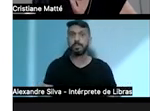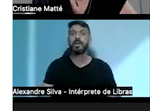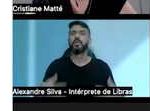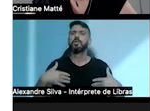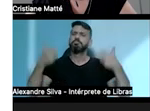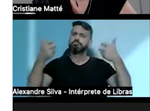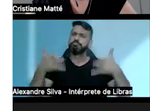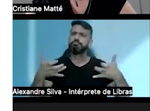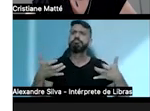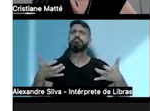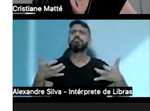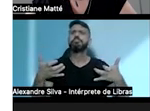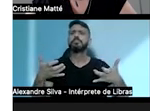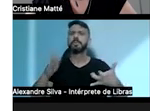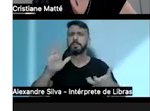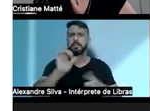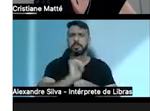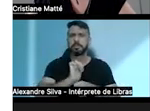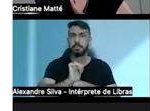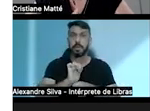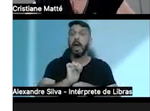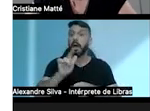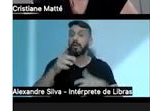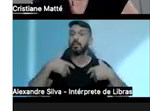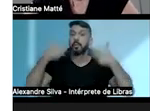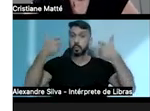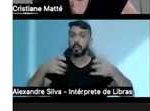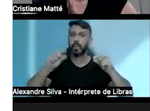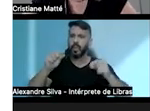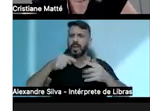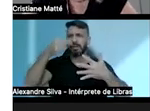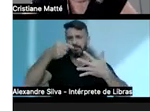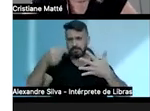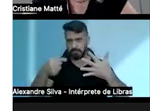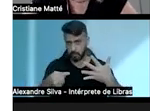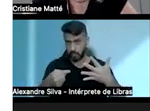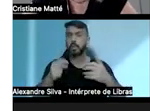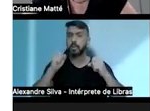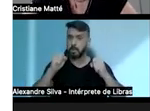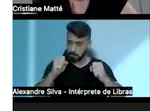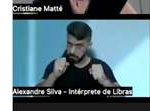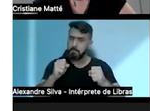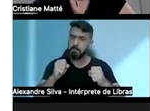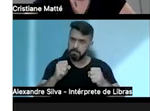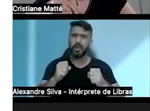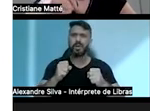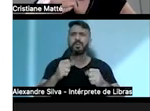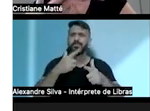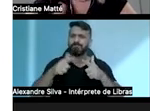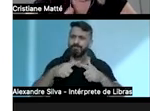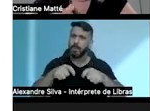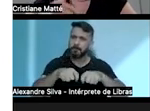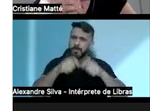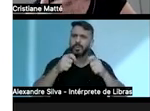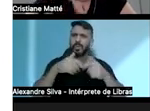então, dá um ok aqui. Quando a gente fala, então, em fatores, né, que podem afetar o desenvolvimento, a gente tem uma série